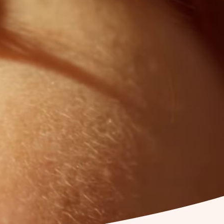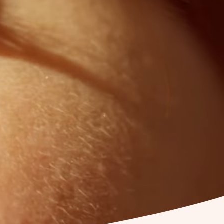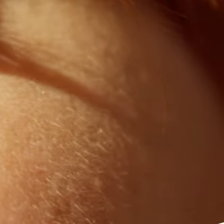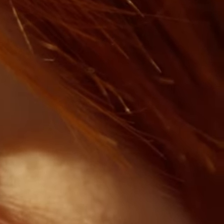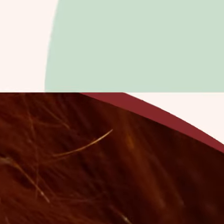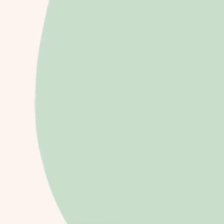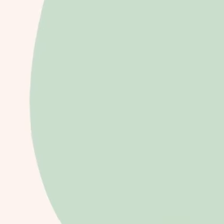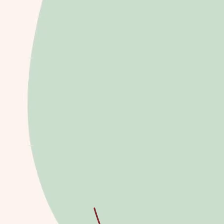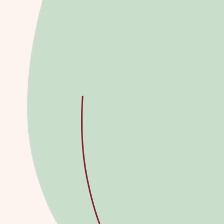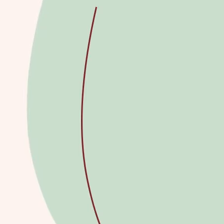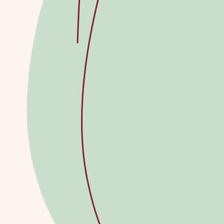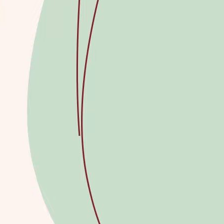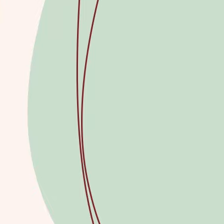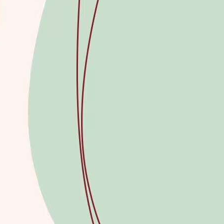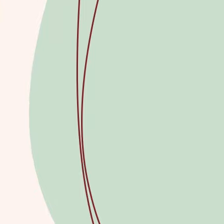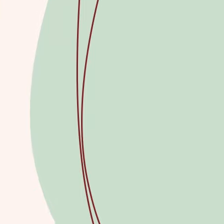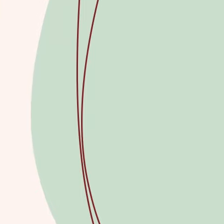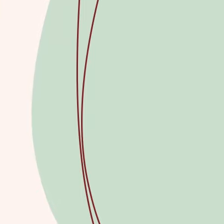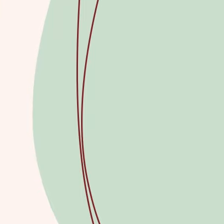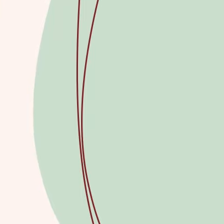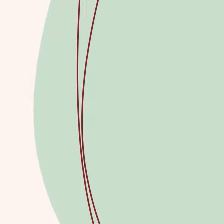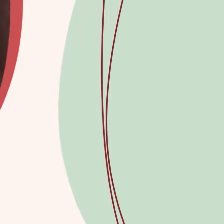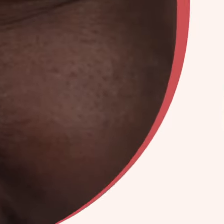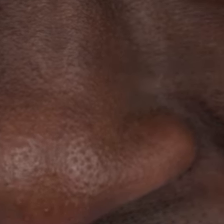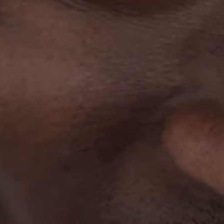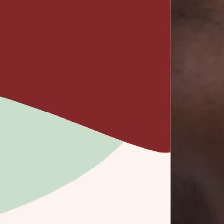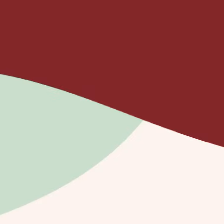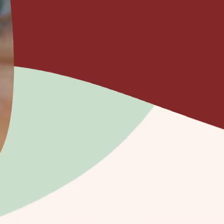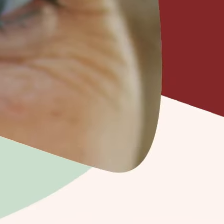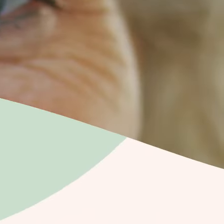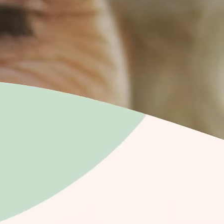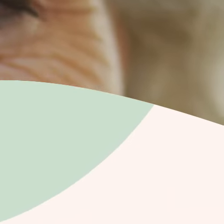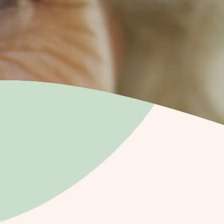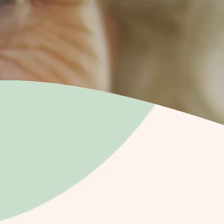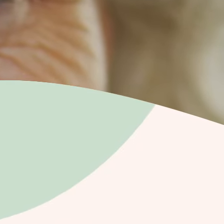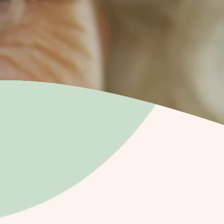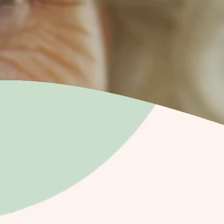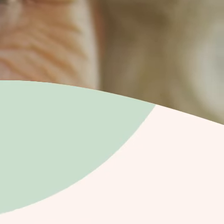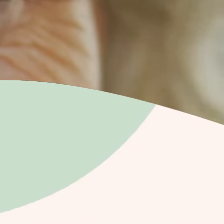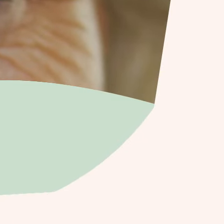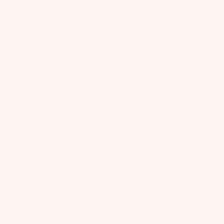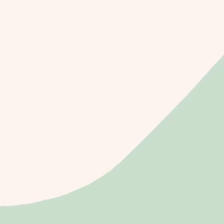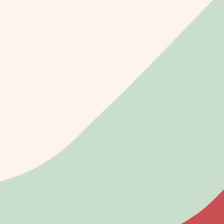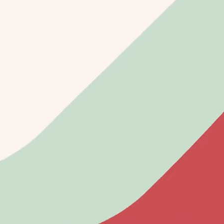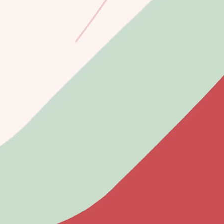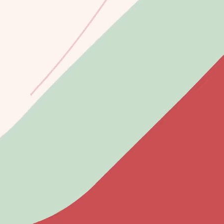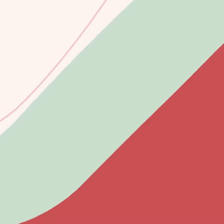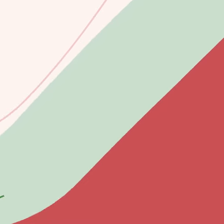We'll be right back.